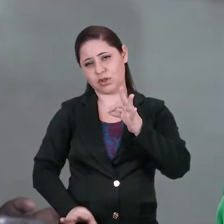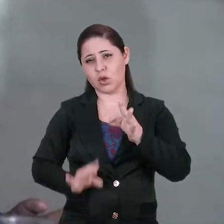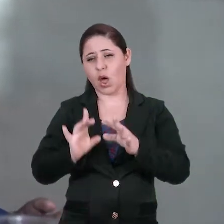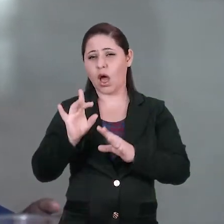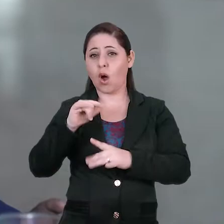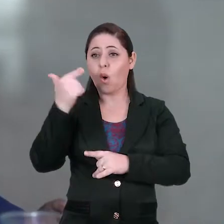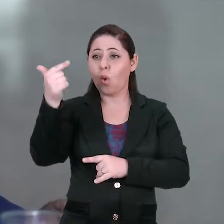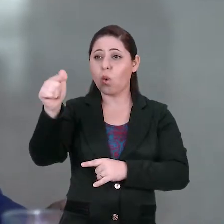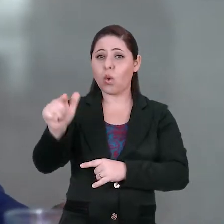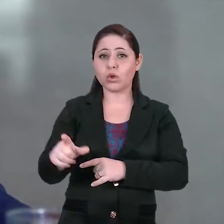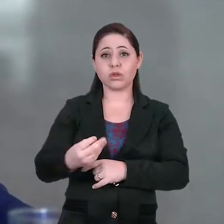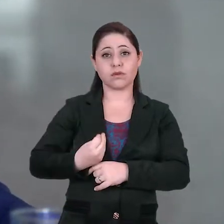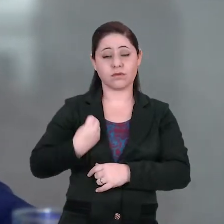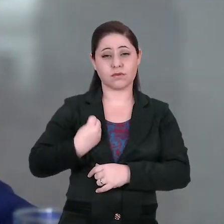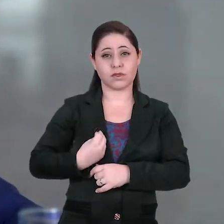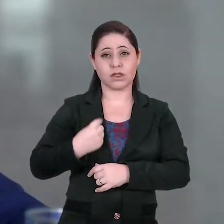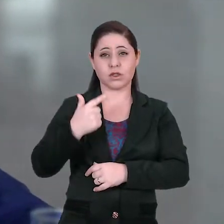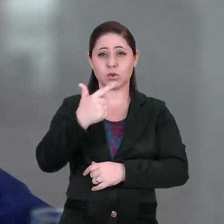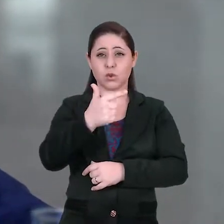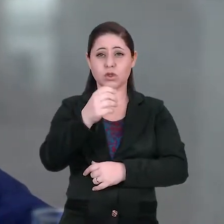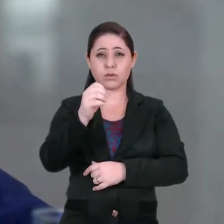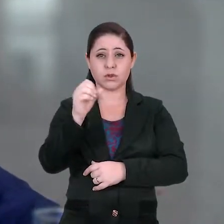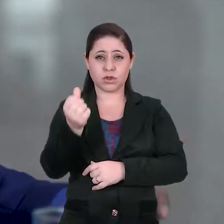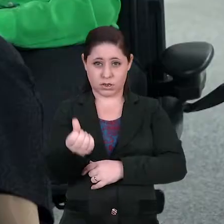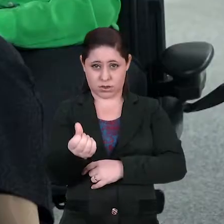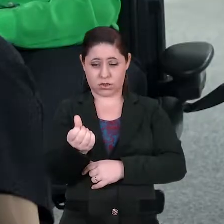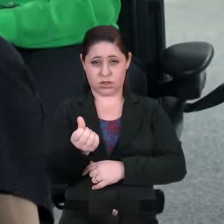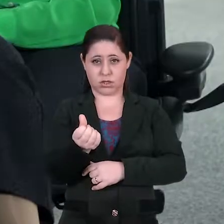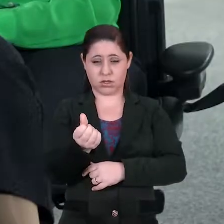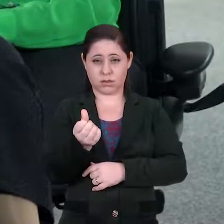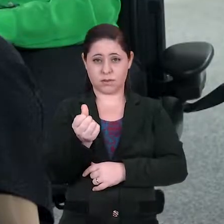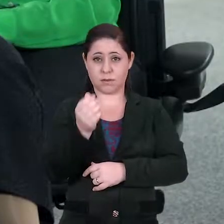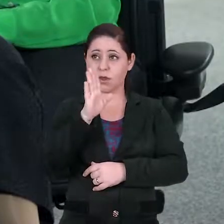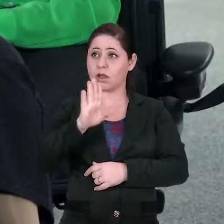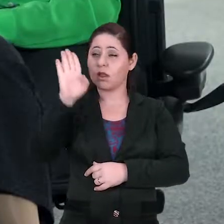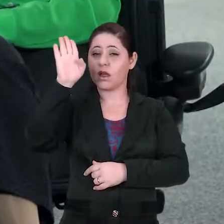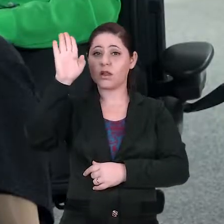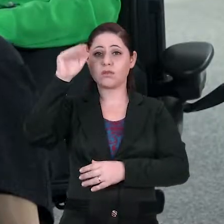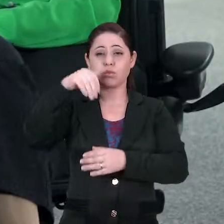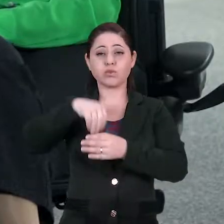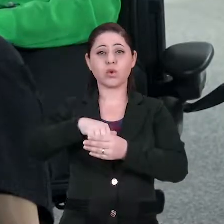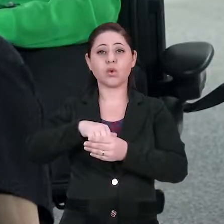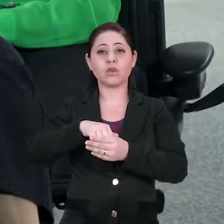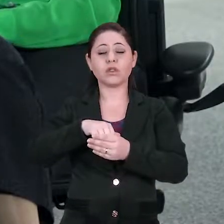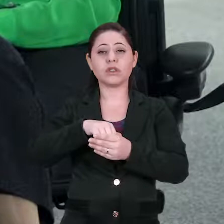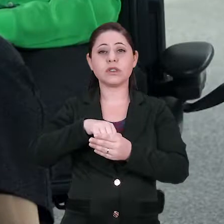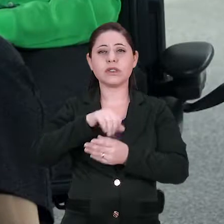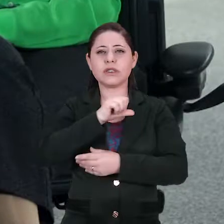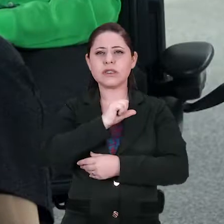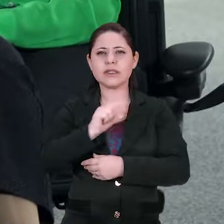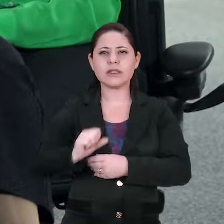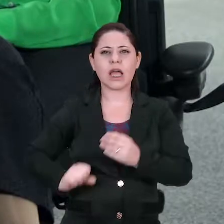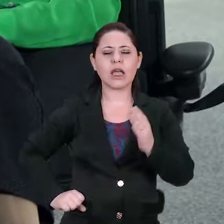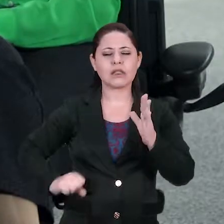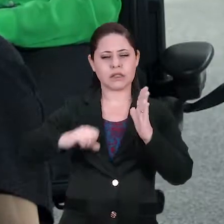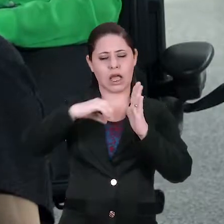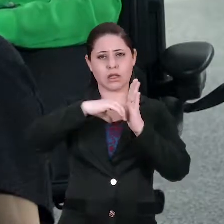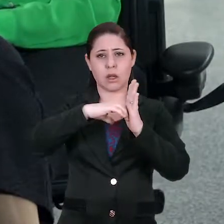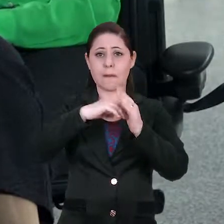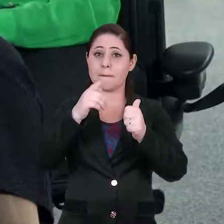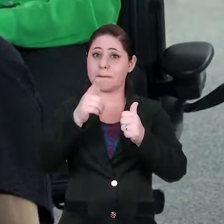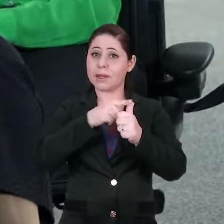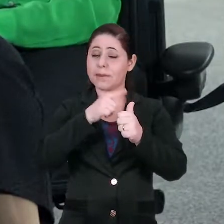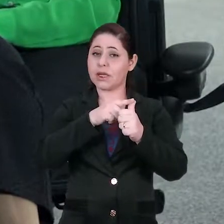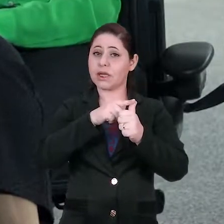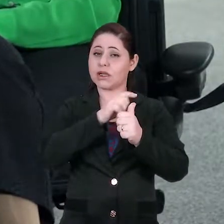tua outra etapa da tua vida, foi 2006, tua eleição para o Senado. Se eu não me engano, a primeira senadora. Foi.